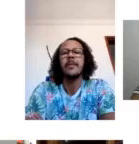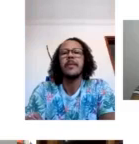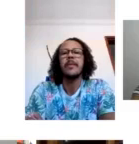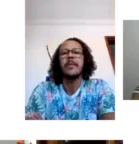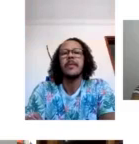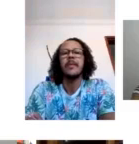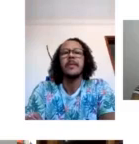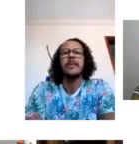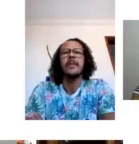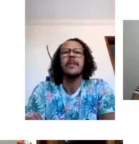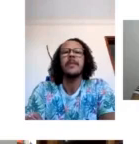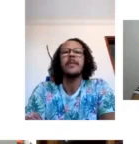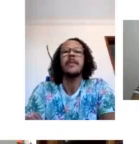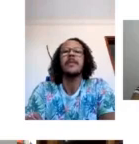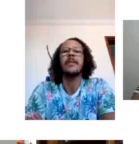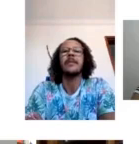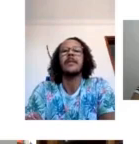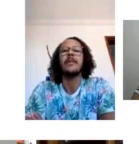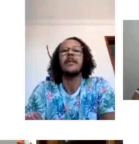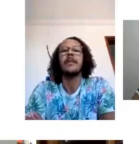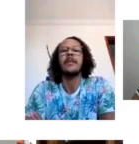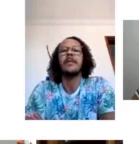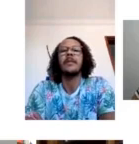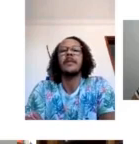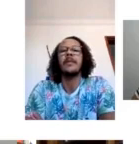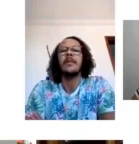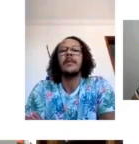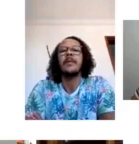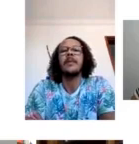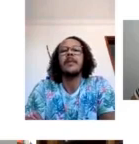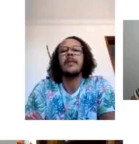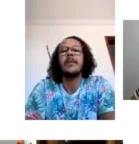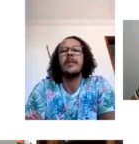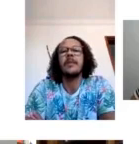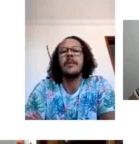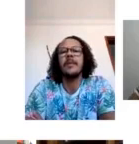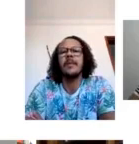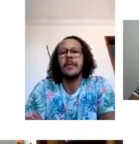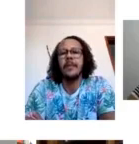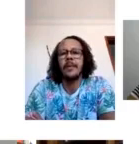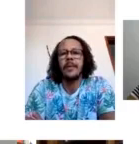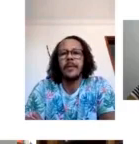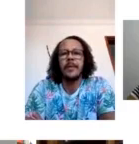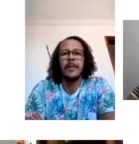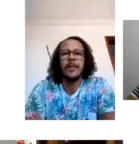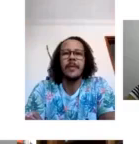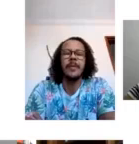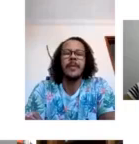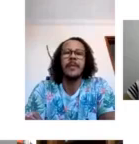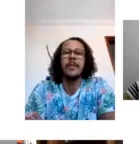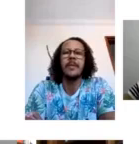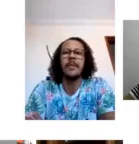da especificidade da experiência moderna do mundo. Então, o Leonardo é o atual coordenador do PIBID Filosofia, e aí ele